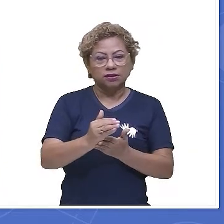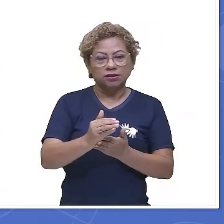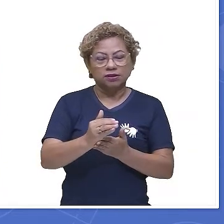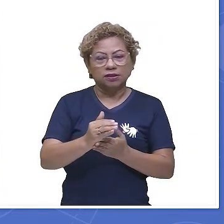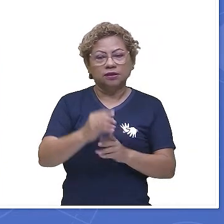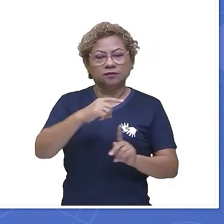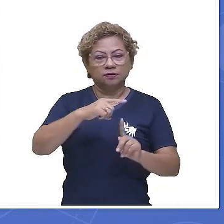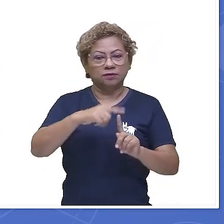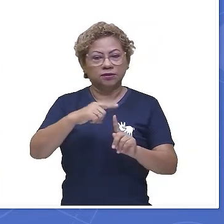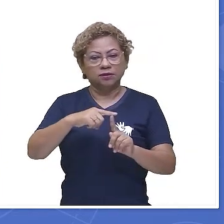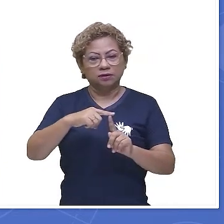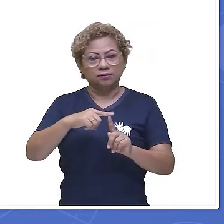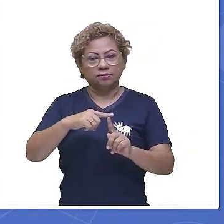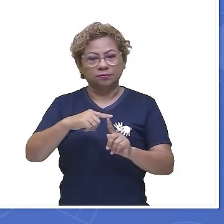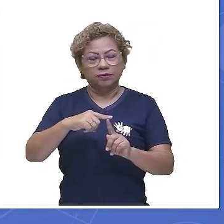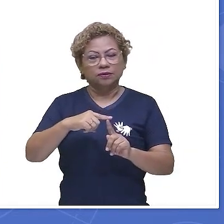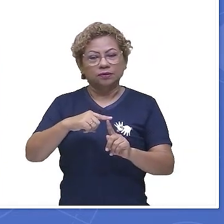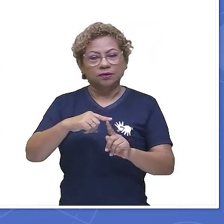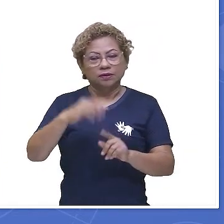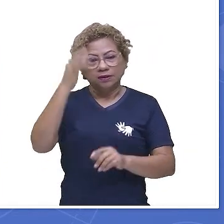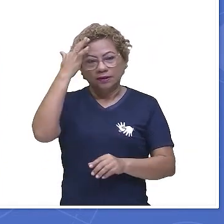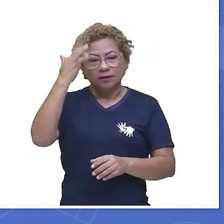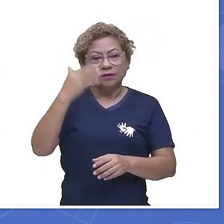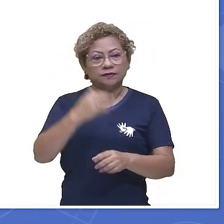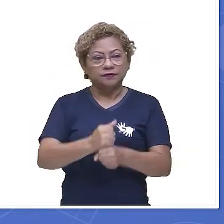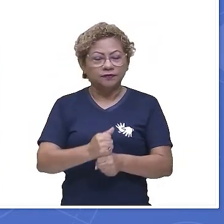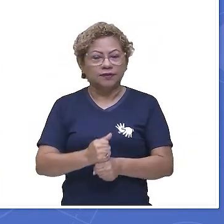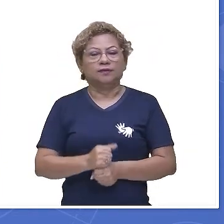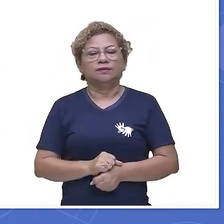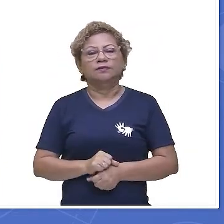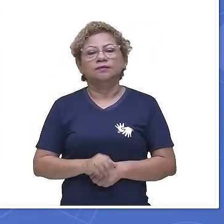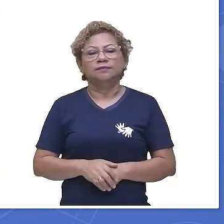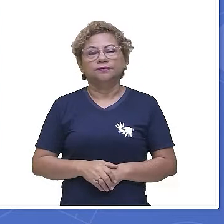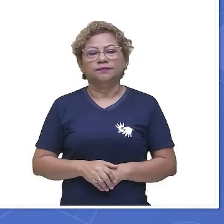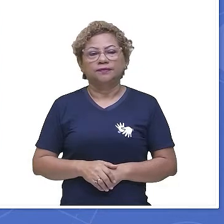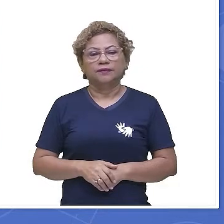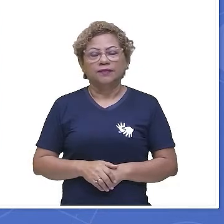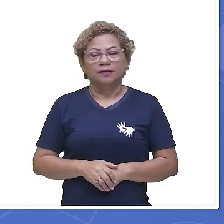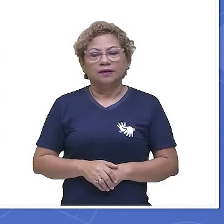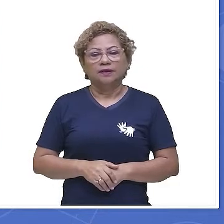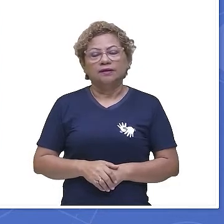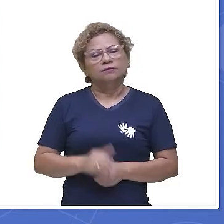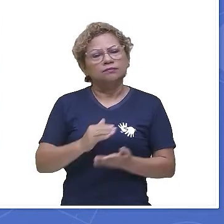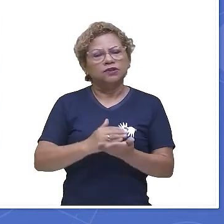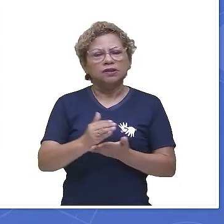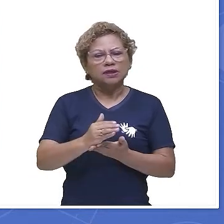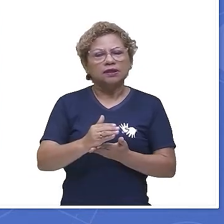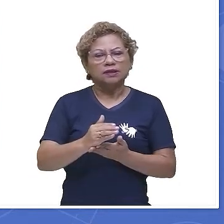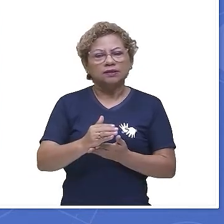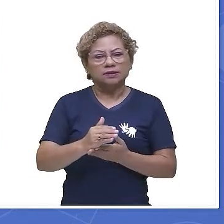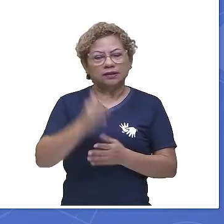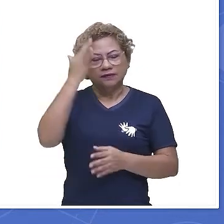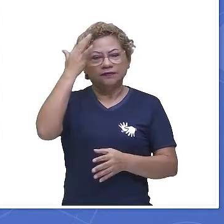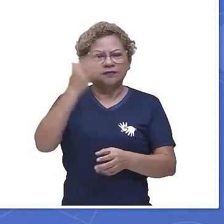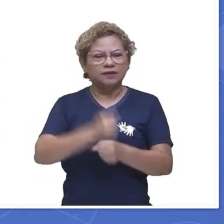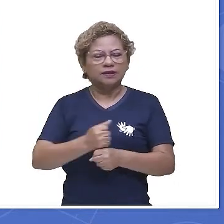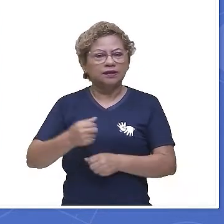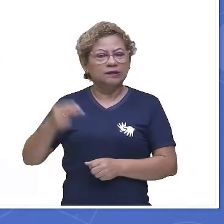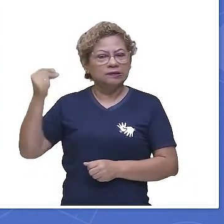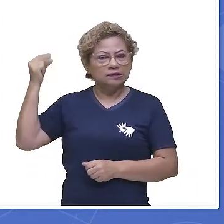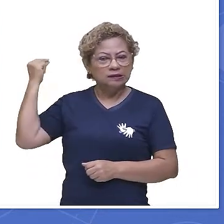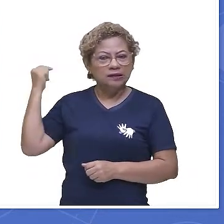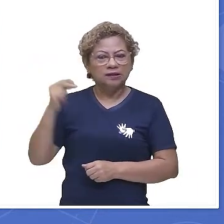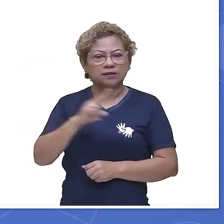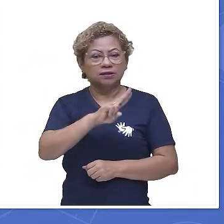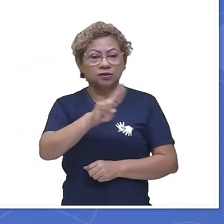começa então com a física clássica, né, que é a física com os conceitos mais antigos. A gente chama de física clássica